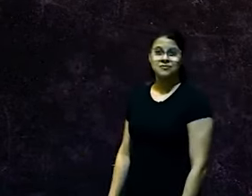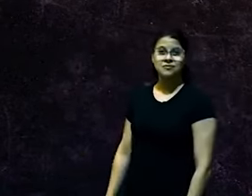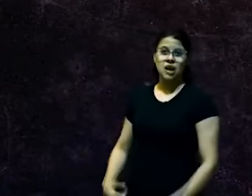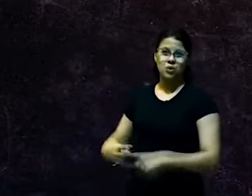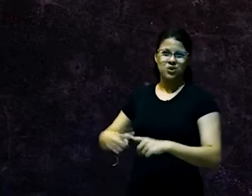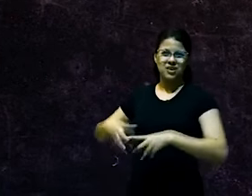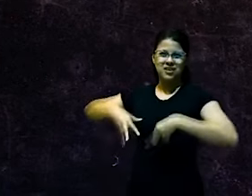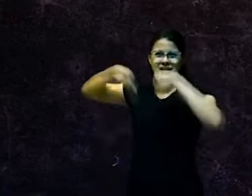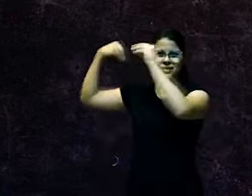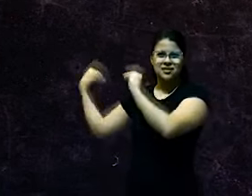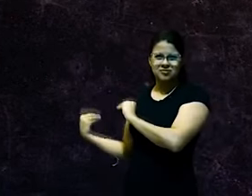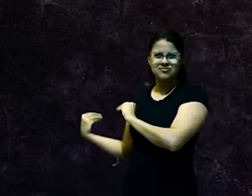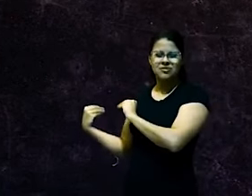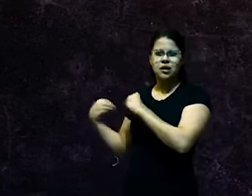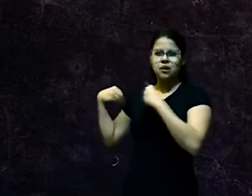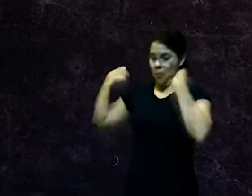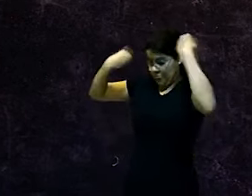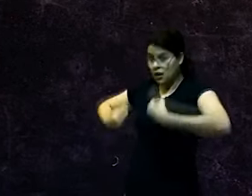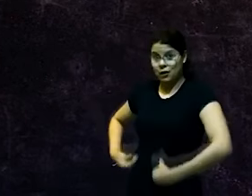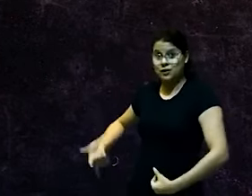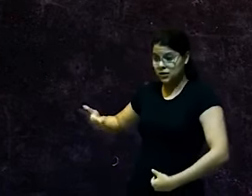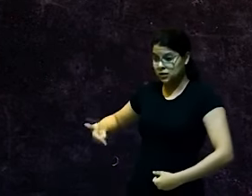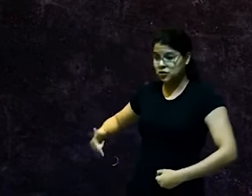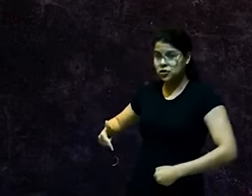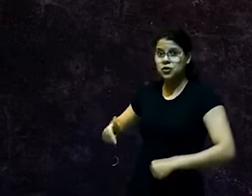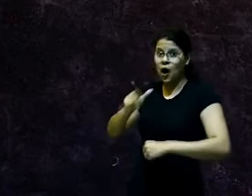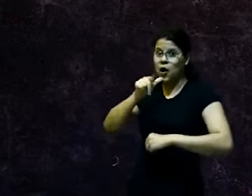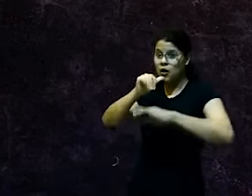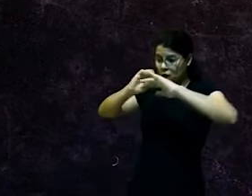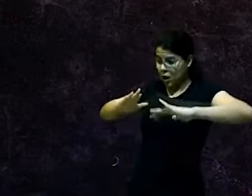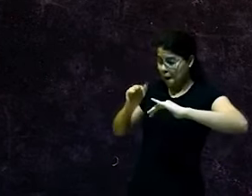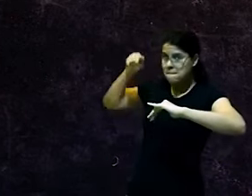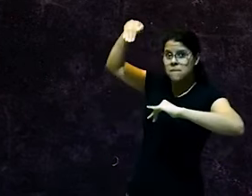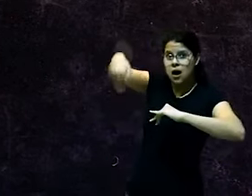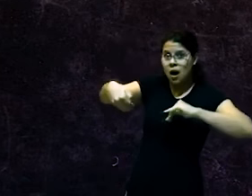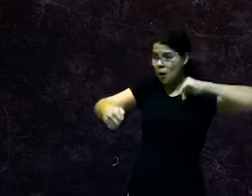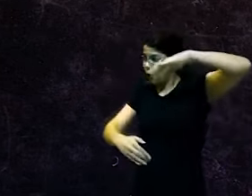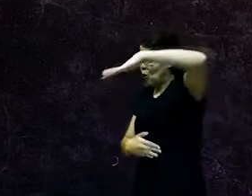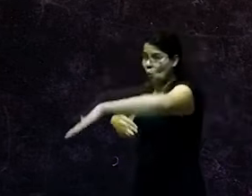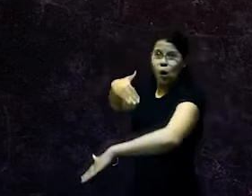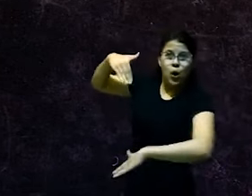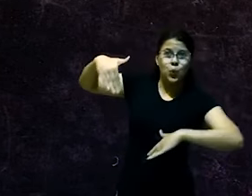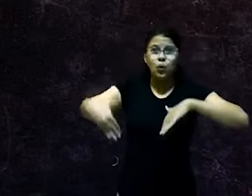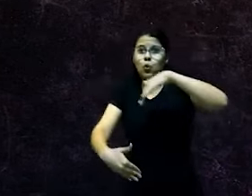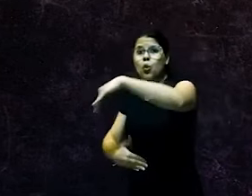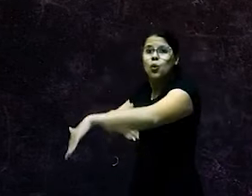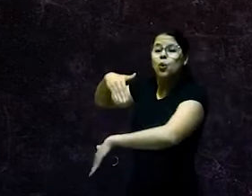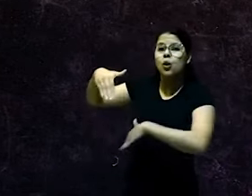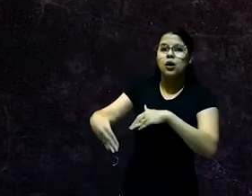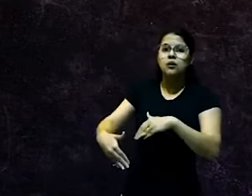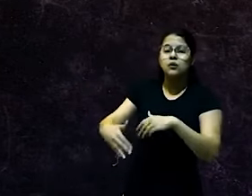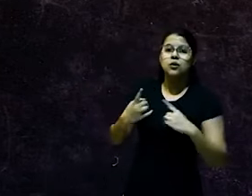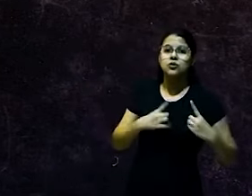roupa e lançou-se ao mar os outros discípulos vieram no Barquinho puxando a rede como os peixes porque